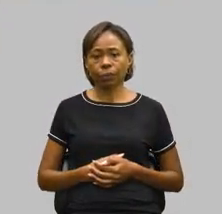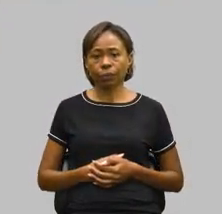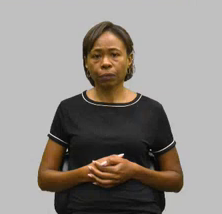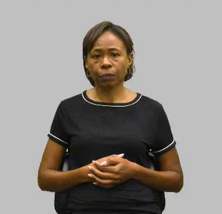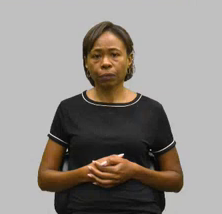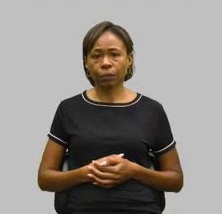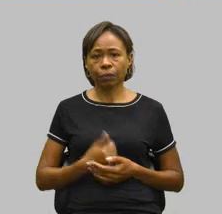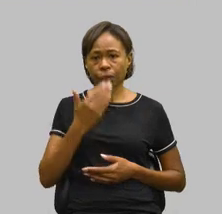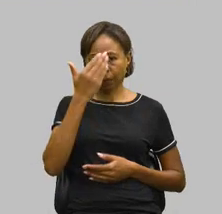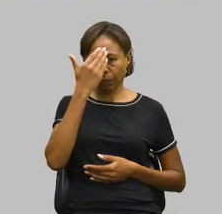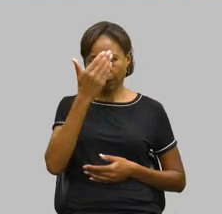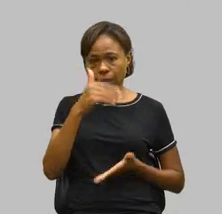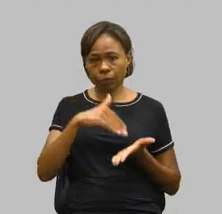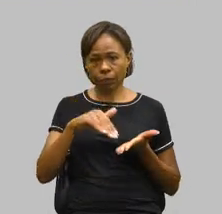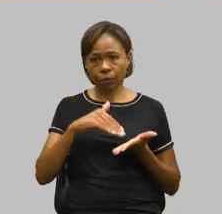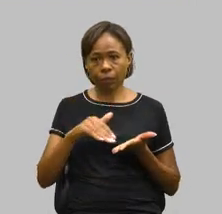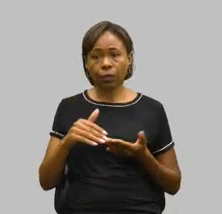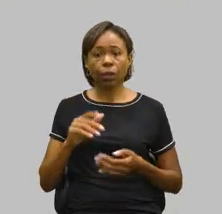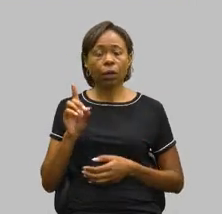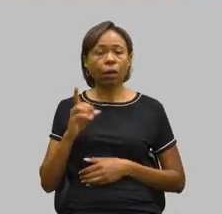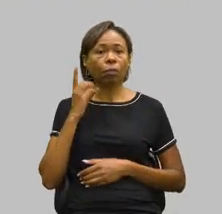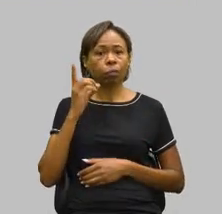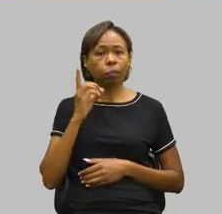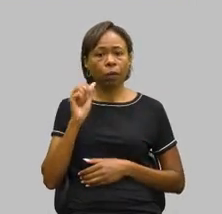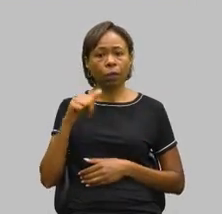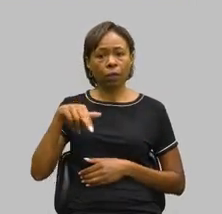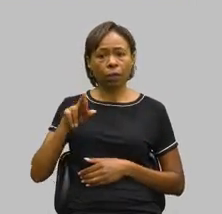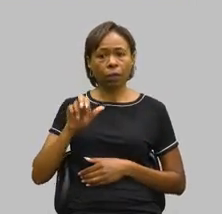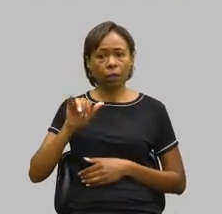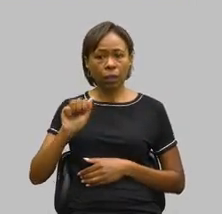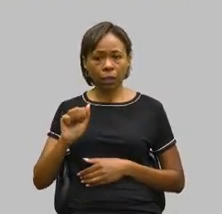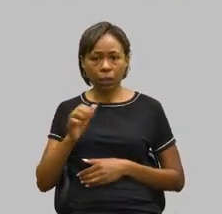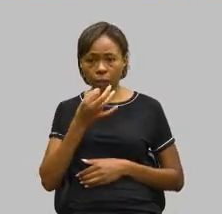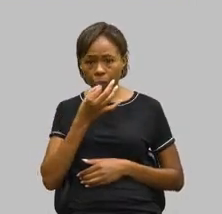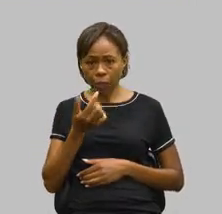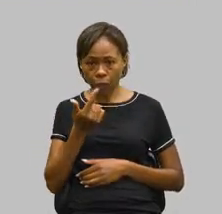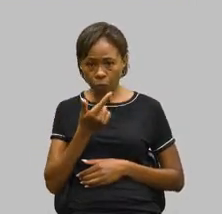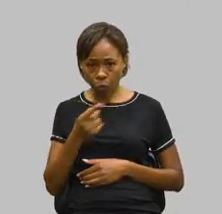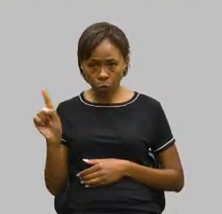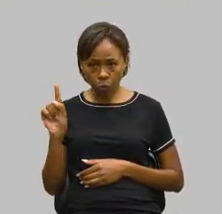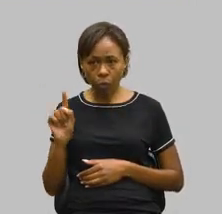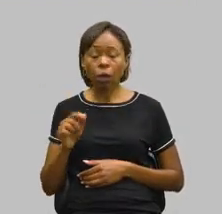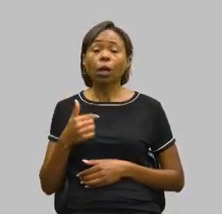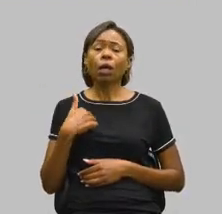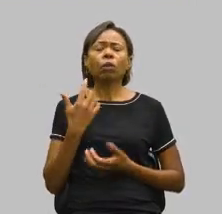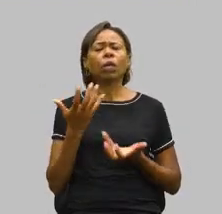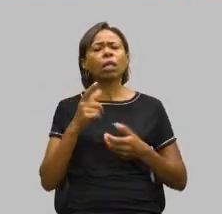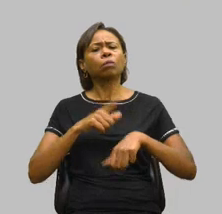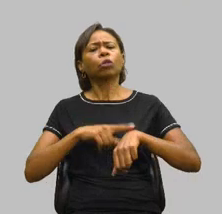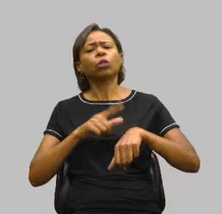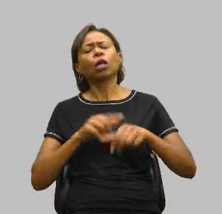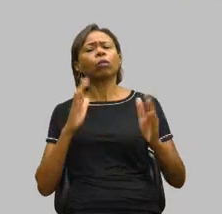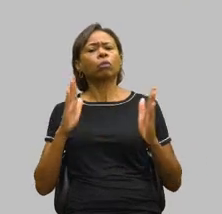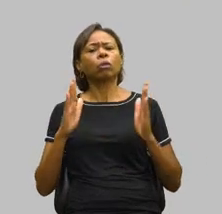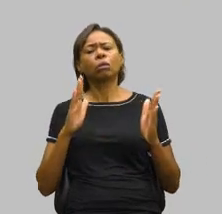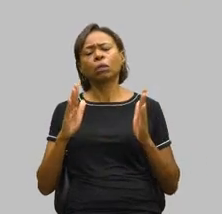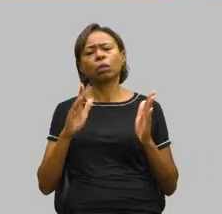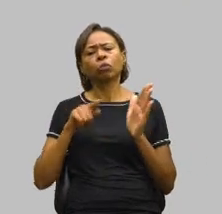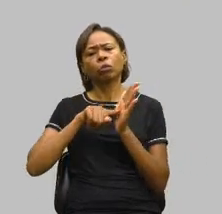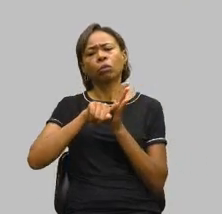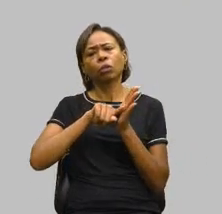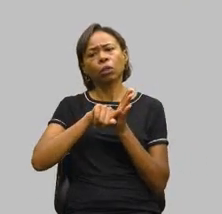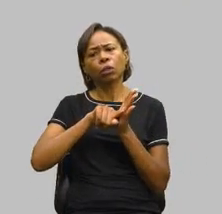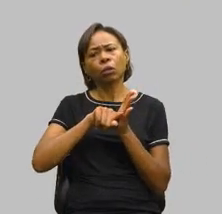secretária indaga a deputada André de Jesus alguma consideração eu queria era previsão da consulta mesmo